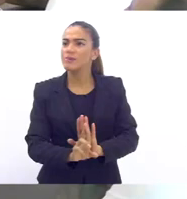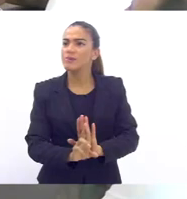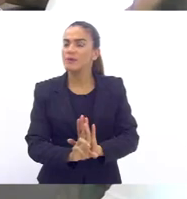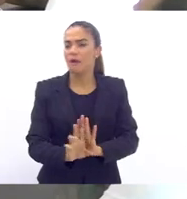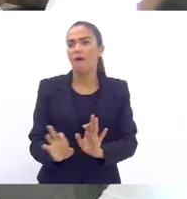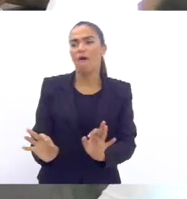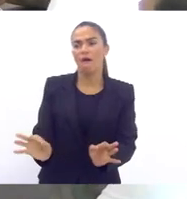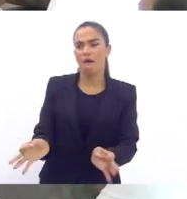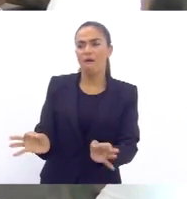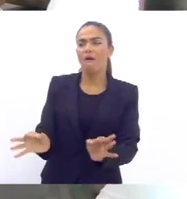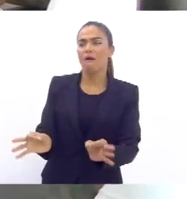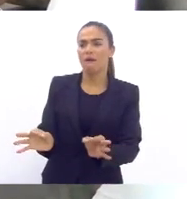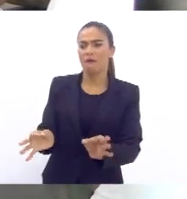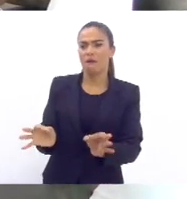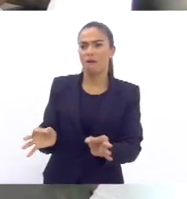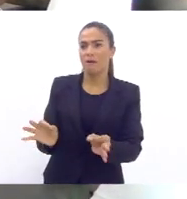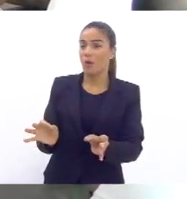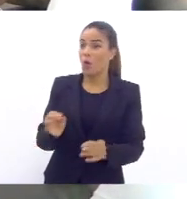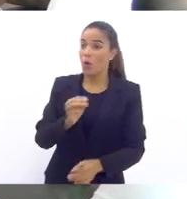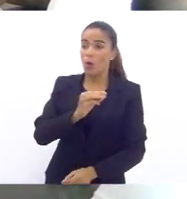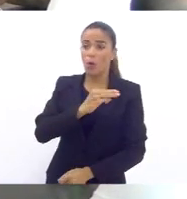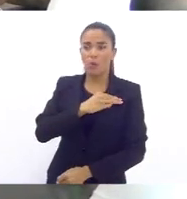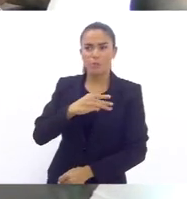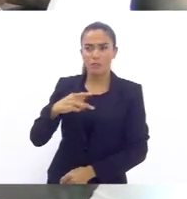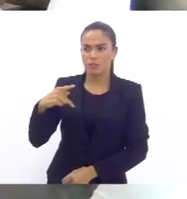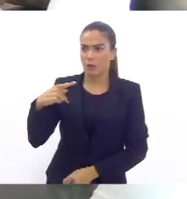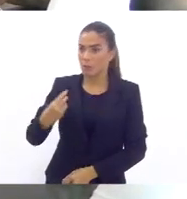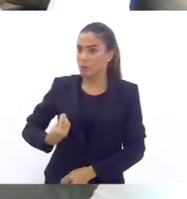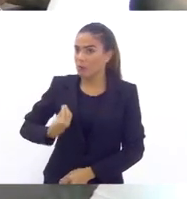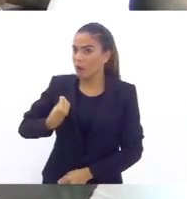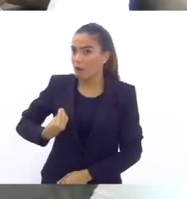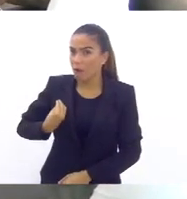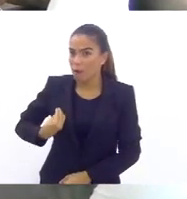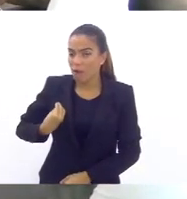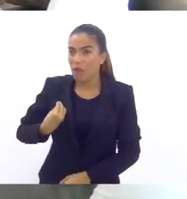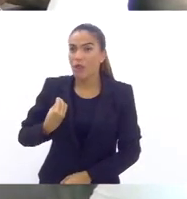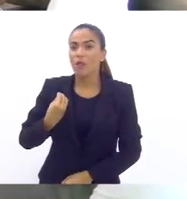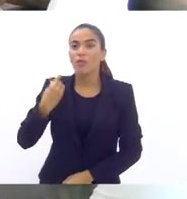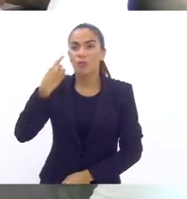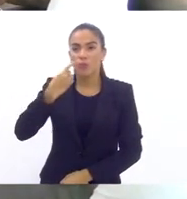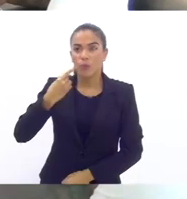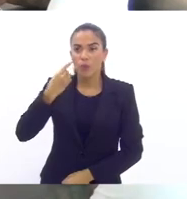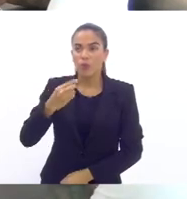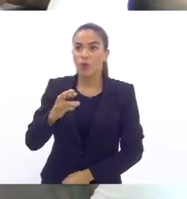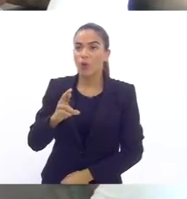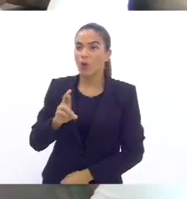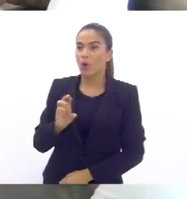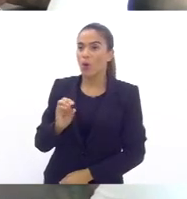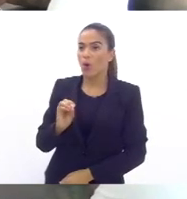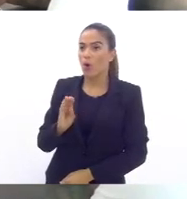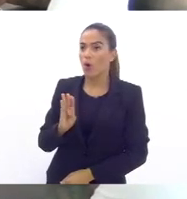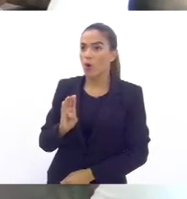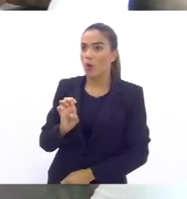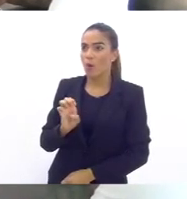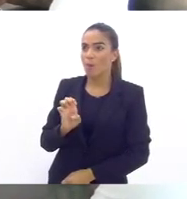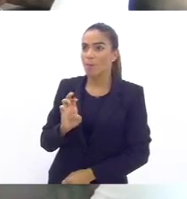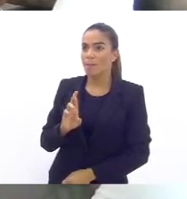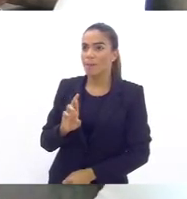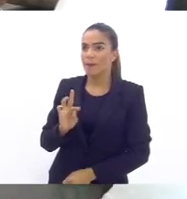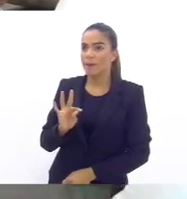é exatamente Ministério Público tá aqui Doutora Roberta Rosa Ribeiro